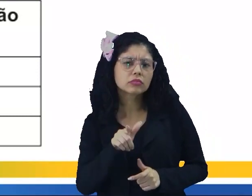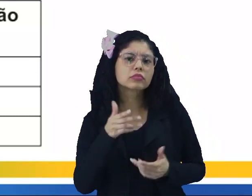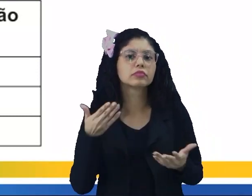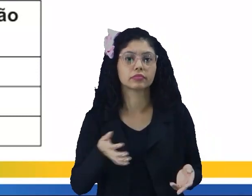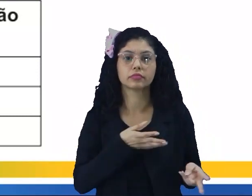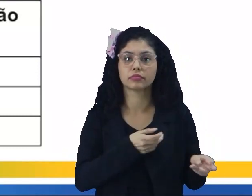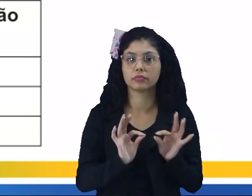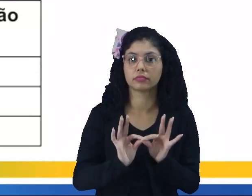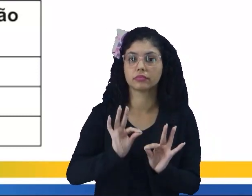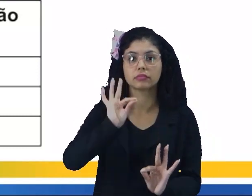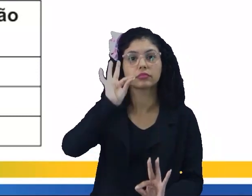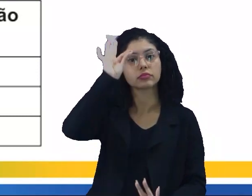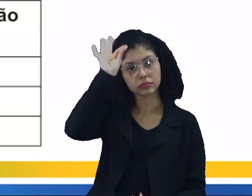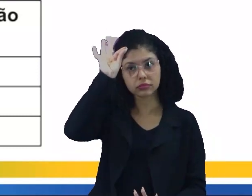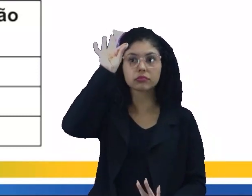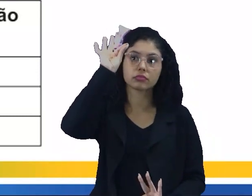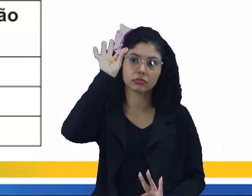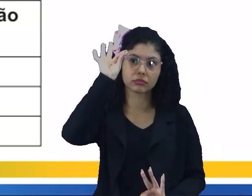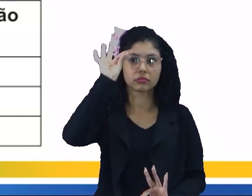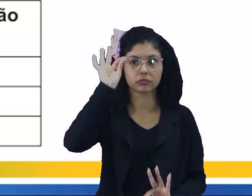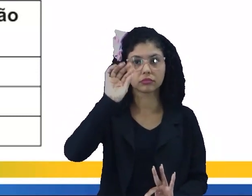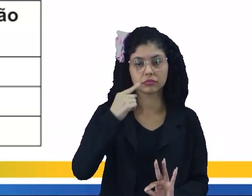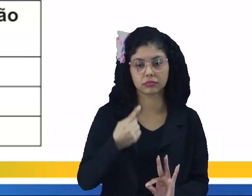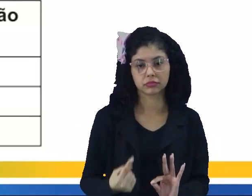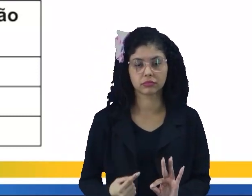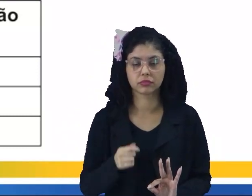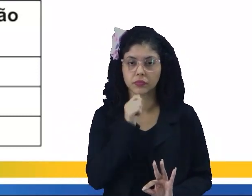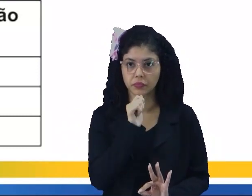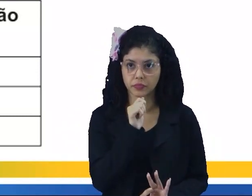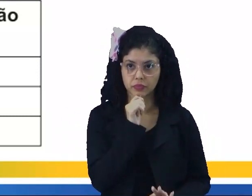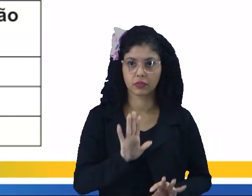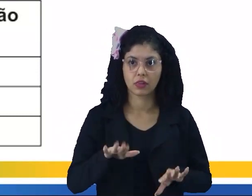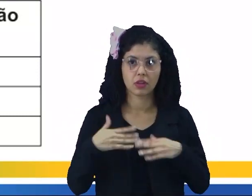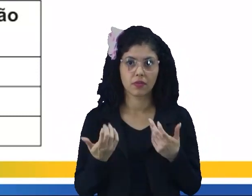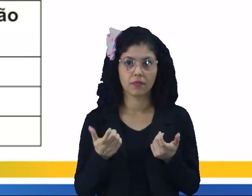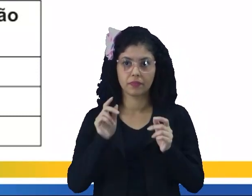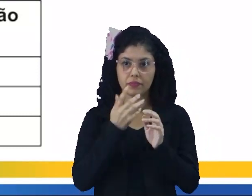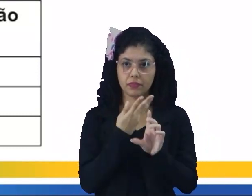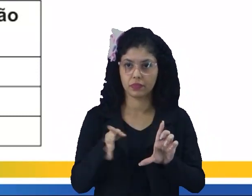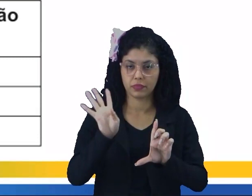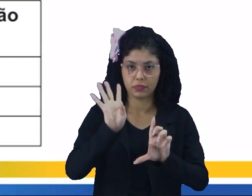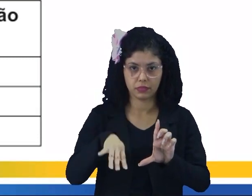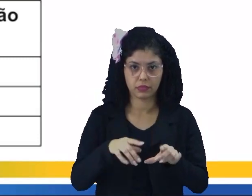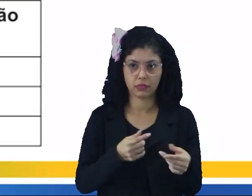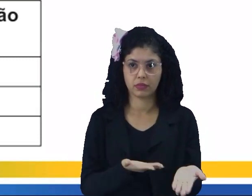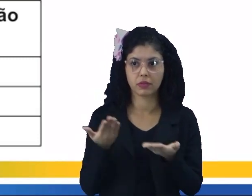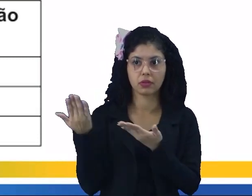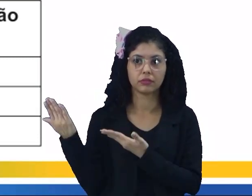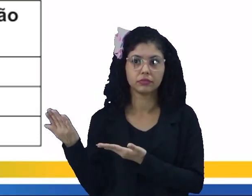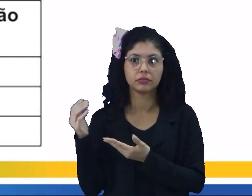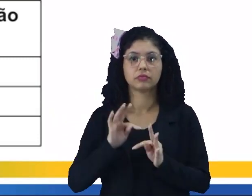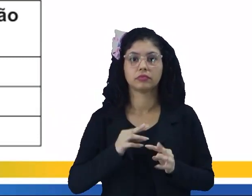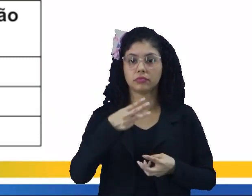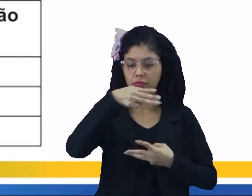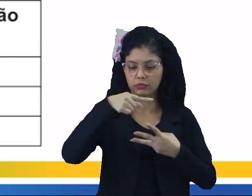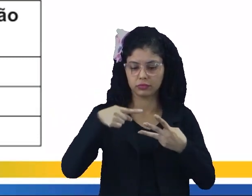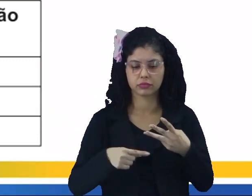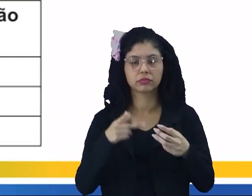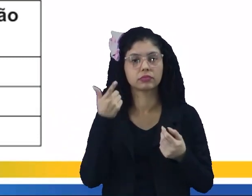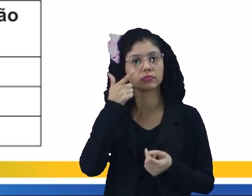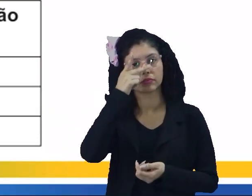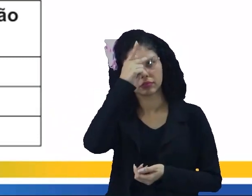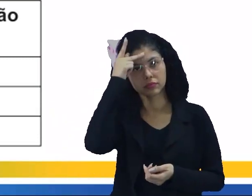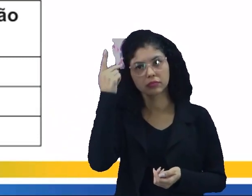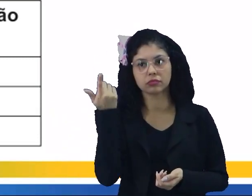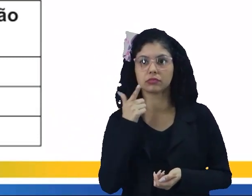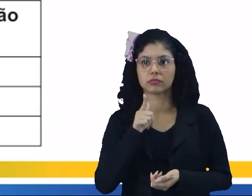é, a distância que ela percorre durante a queda. O quadro seguinte mostra então a posição em que 3 pessoas